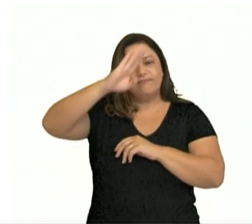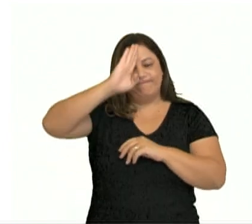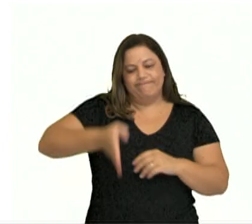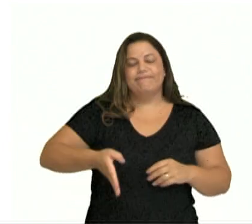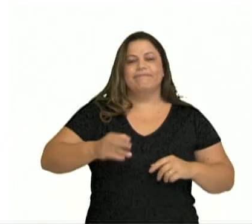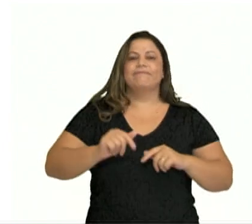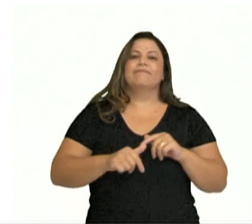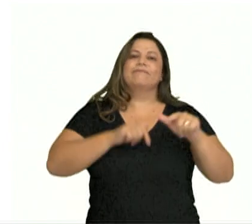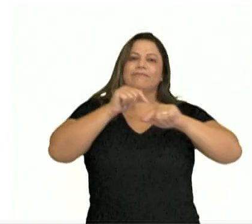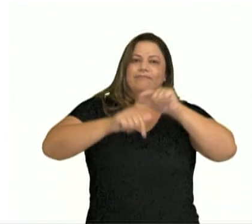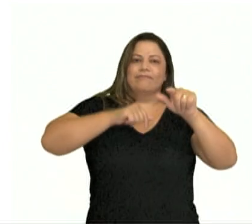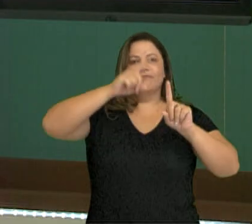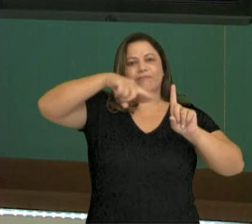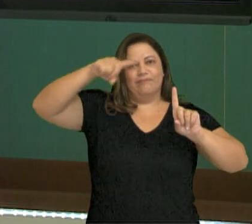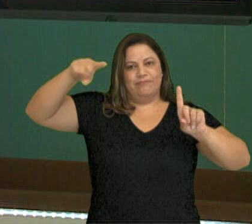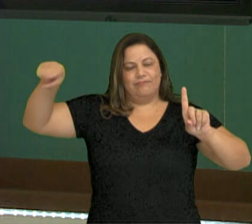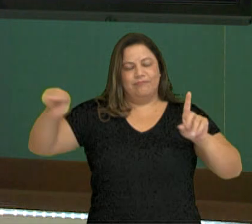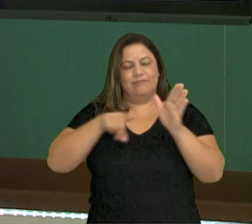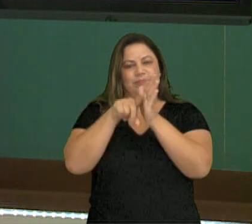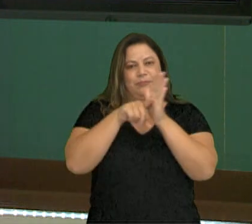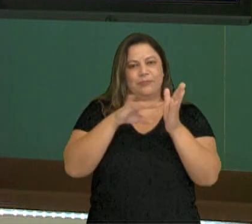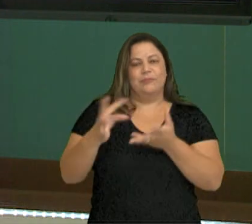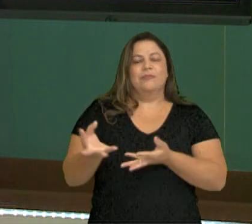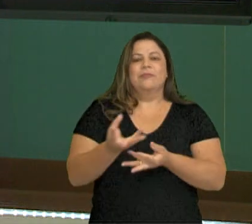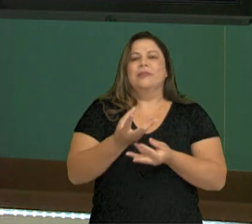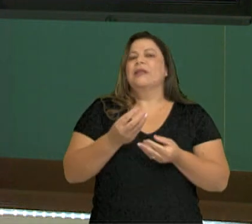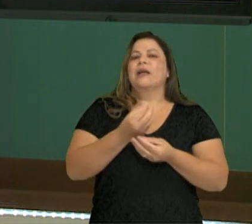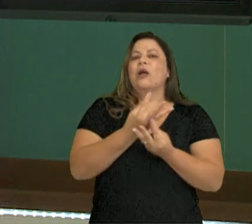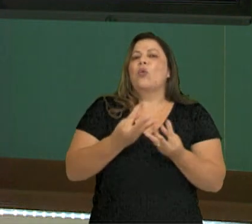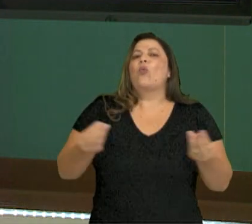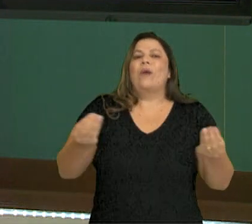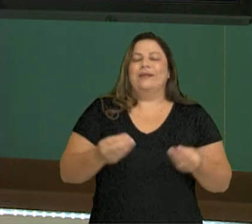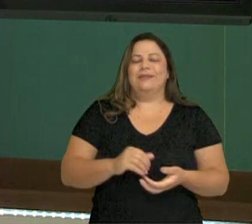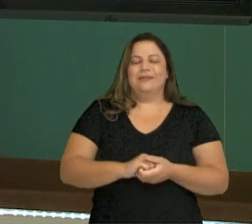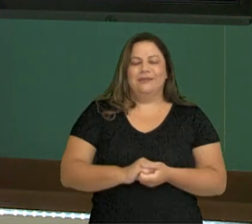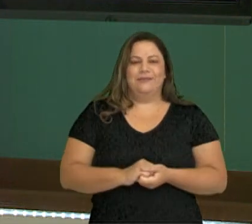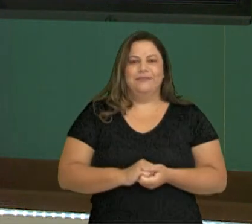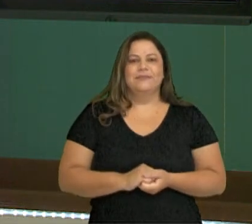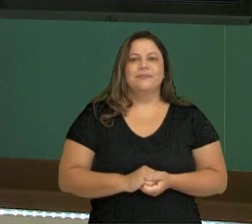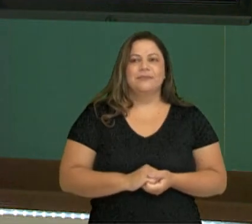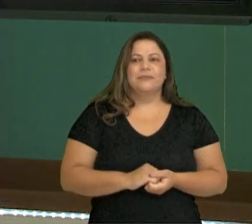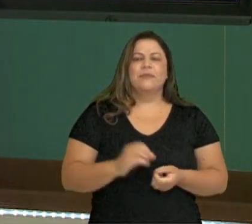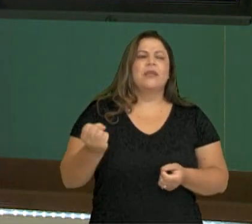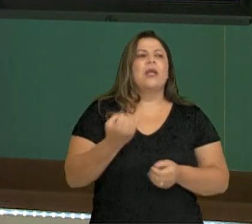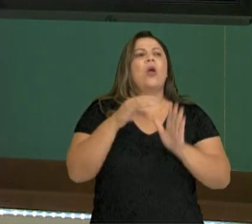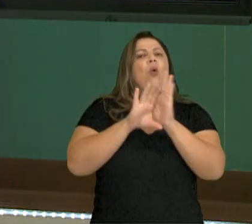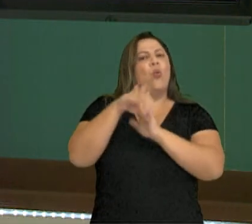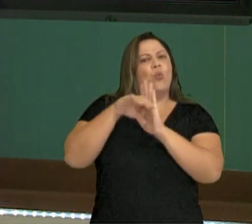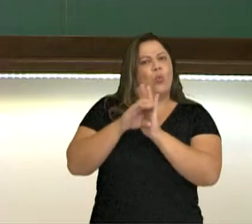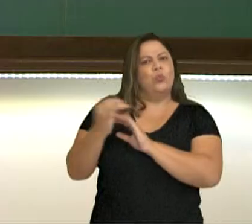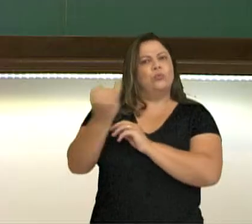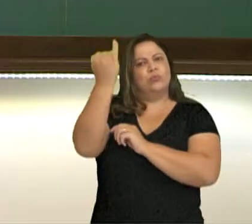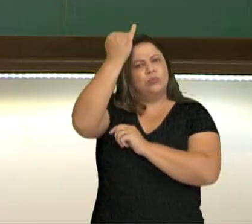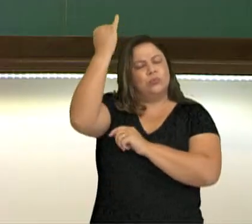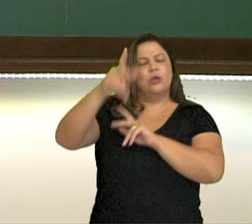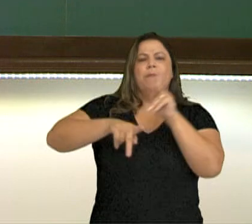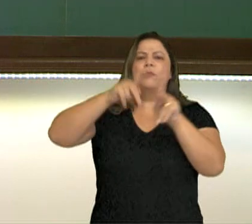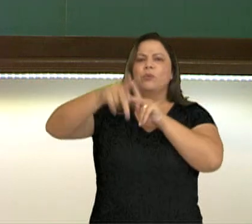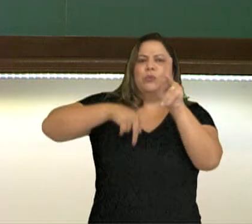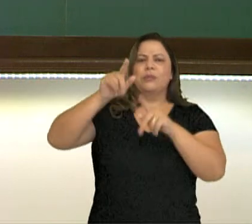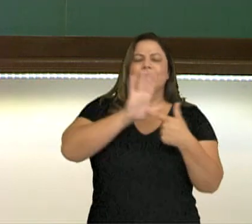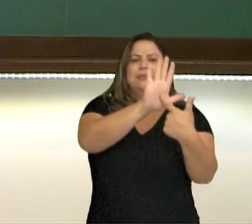com variáveis qualitativas. Vamos com um conceito bastante importante, população e